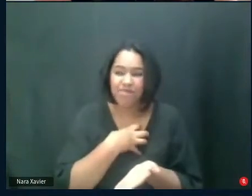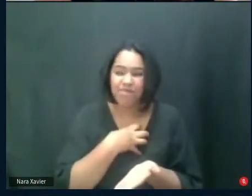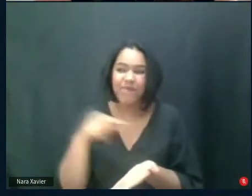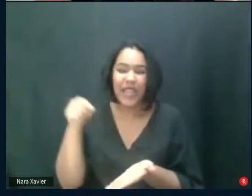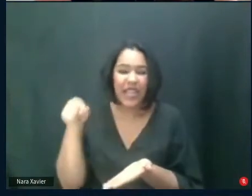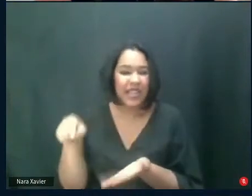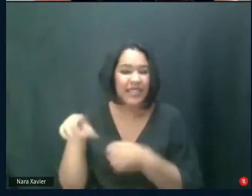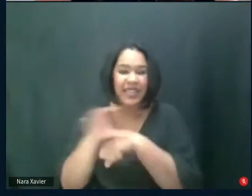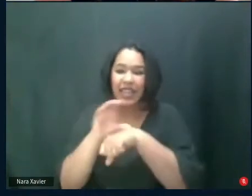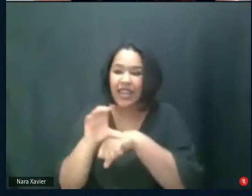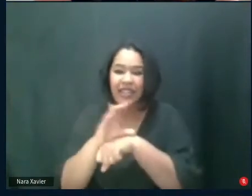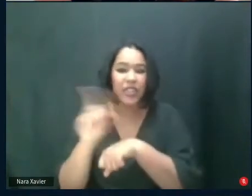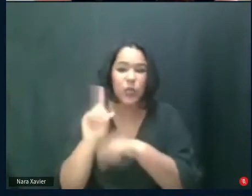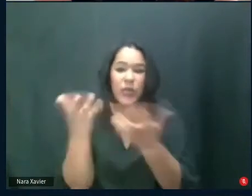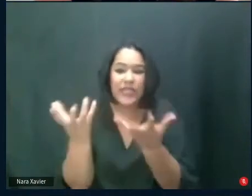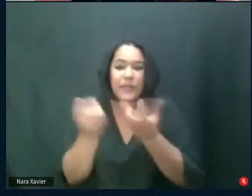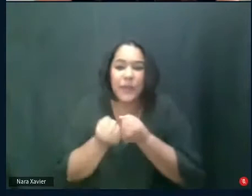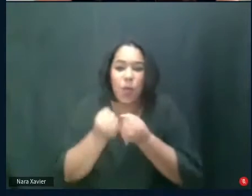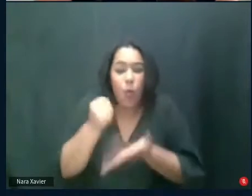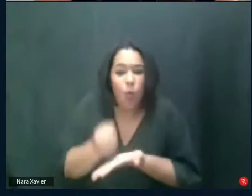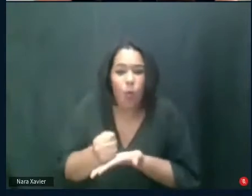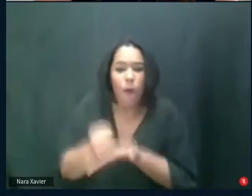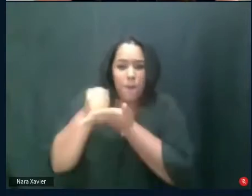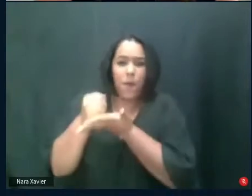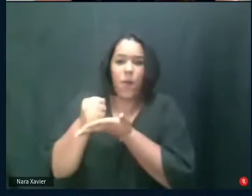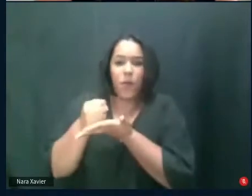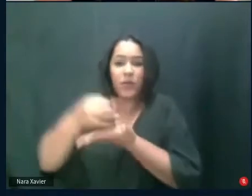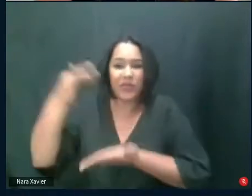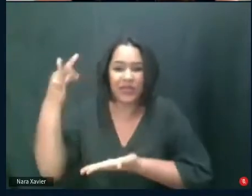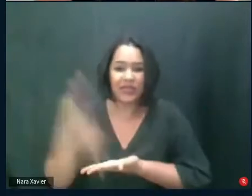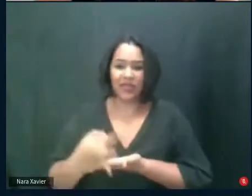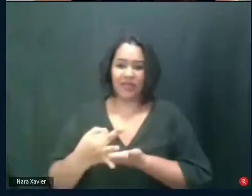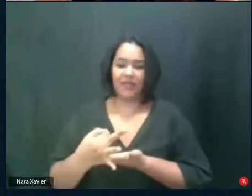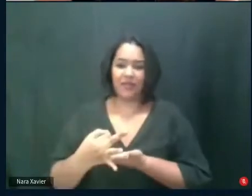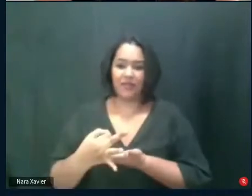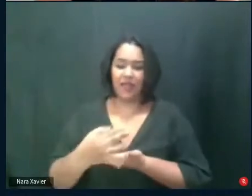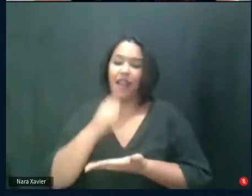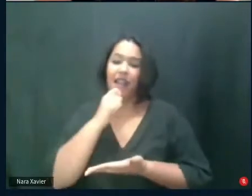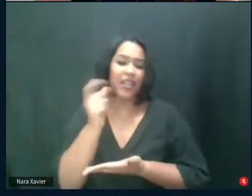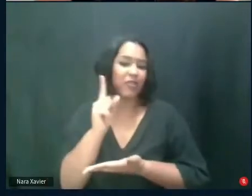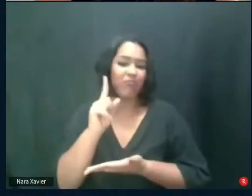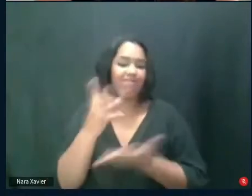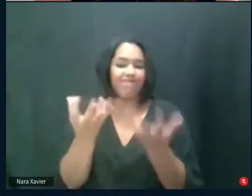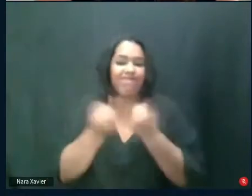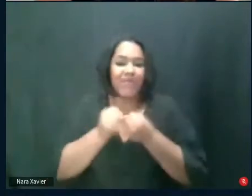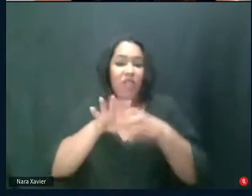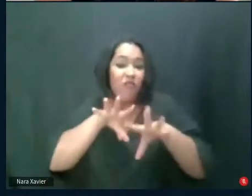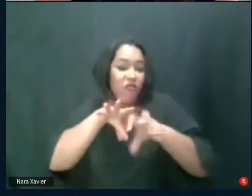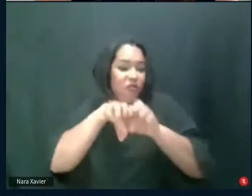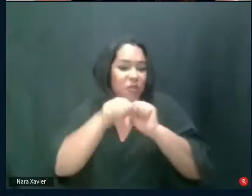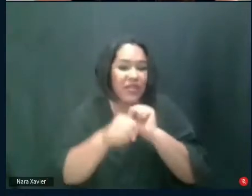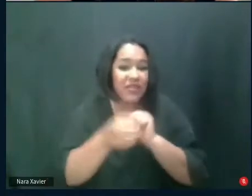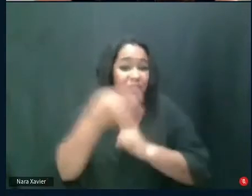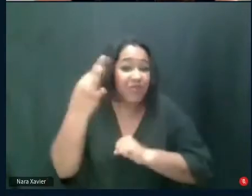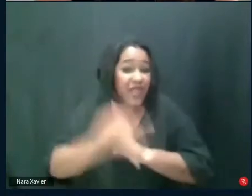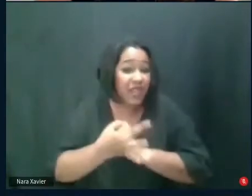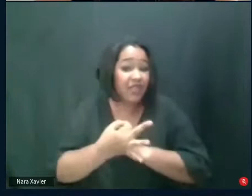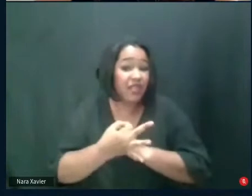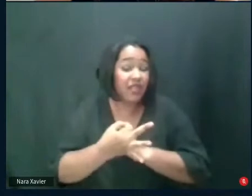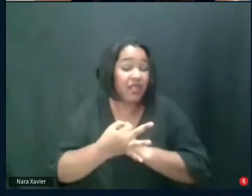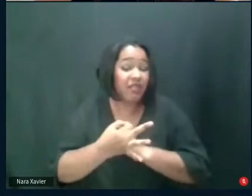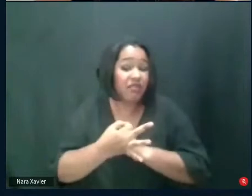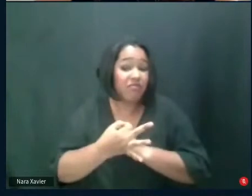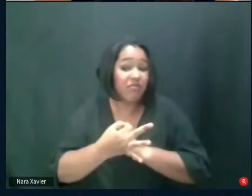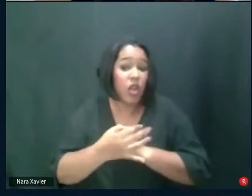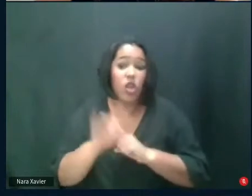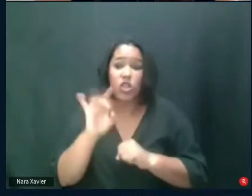apoio necessário que eles tinham que receber nesse período. Eles não receberam as formações necessárias que eles tinham que receber.